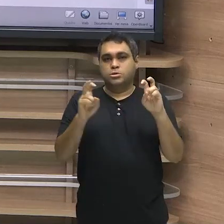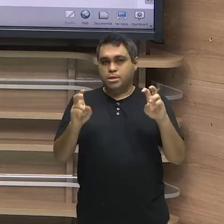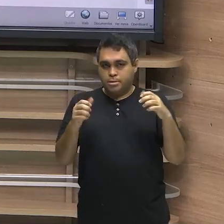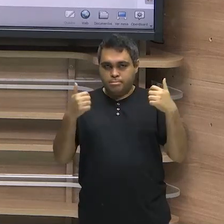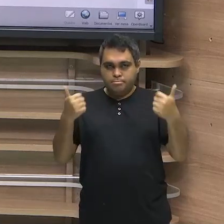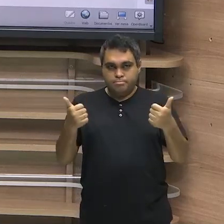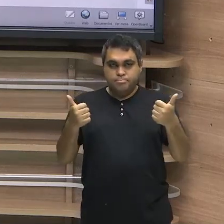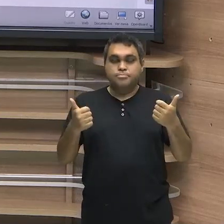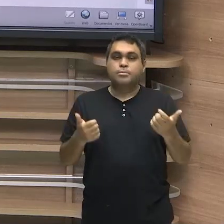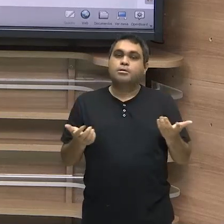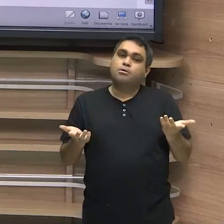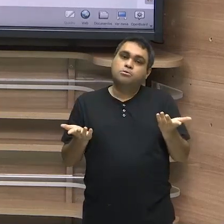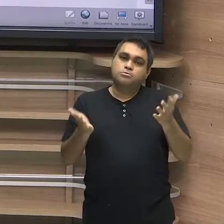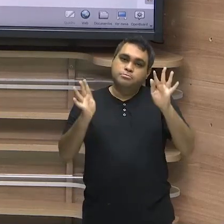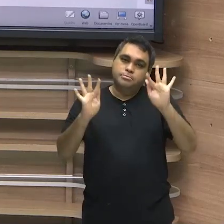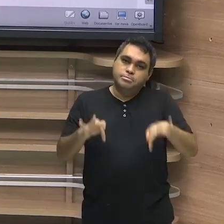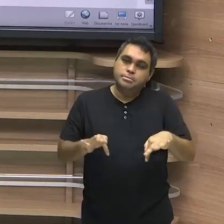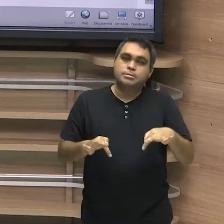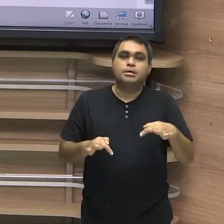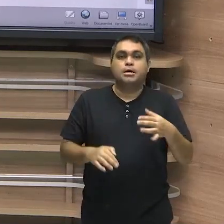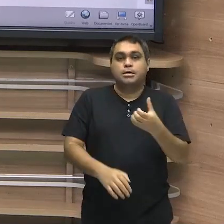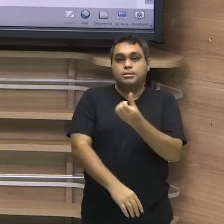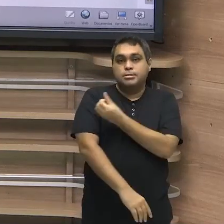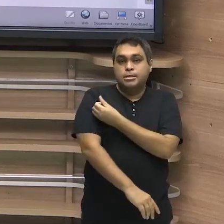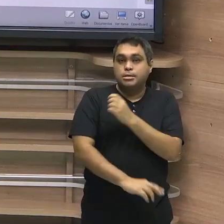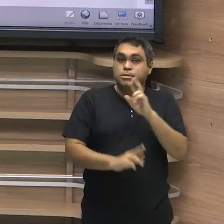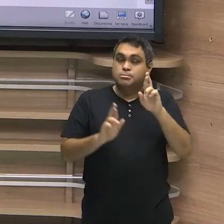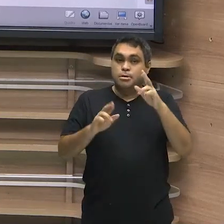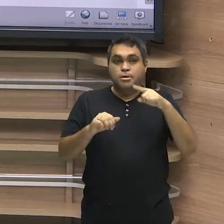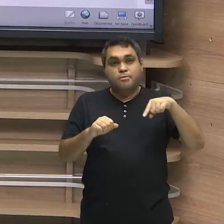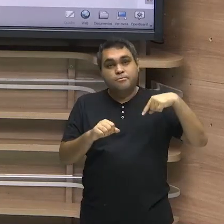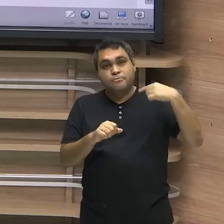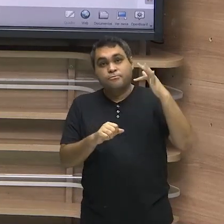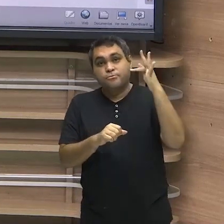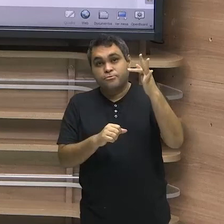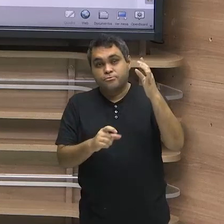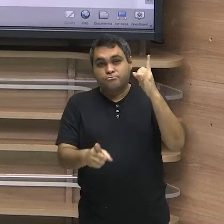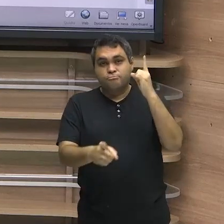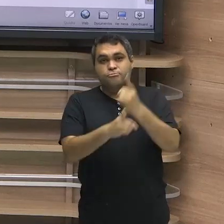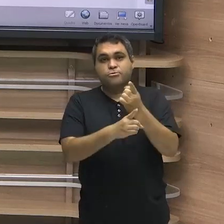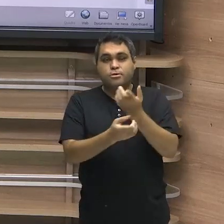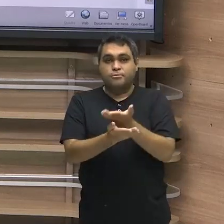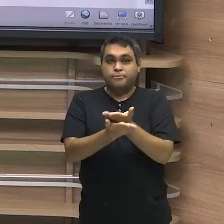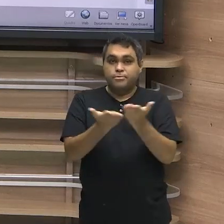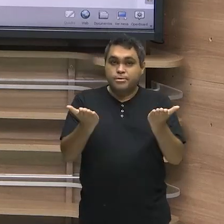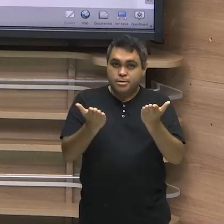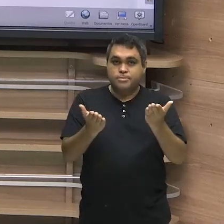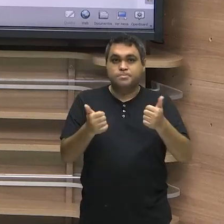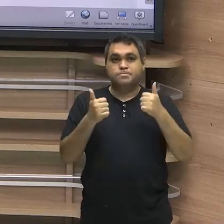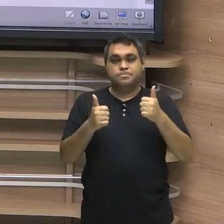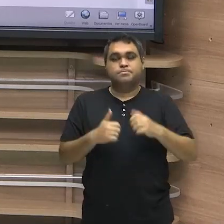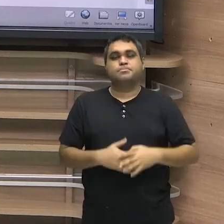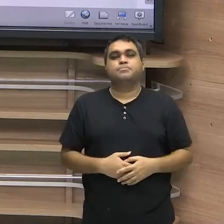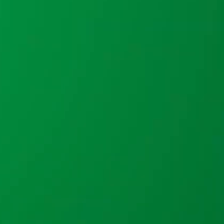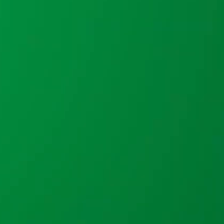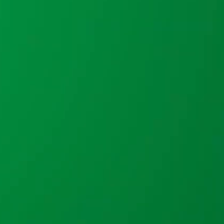né? Por hoje é só, sexto ano, espero encontrar vocês aí nas próximas oportunidades. Até lá!